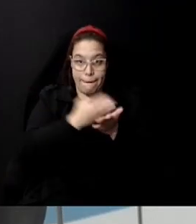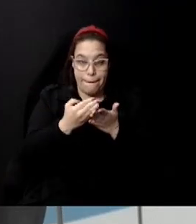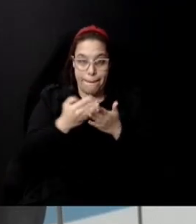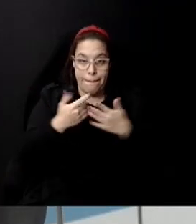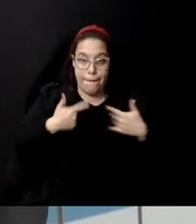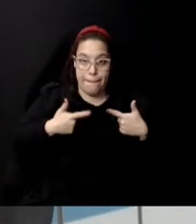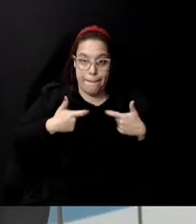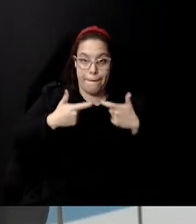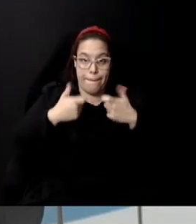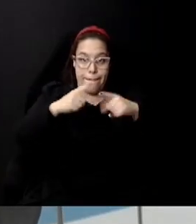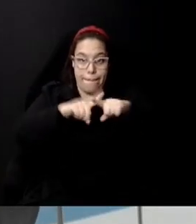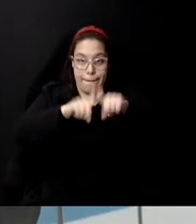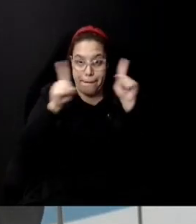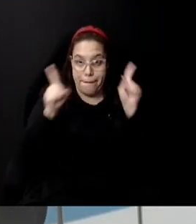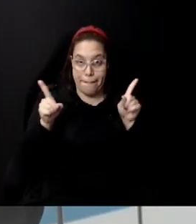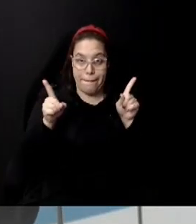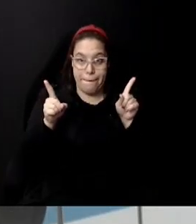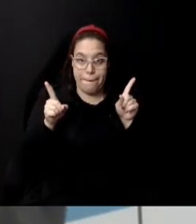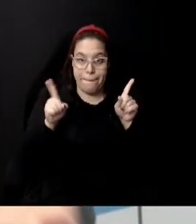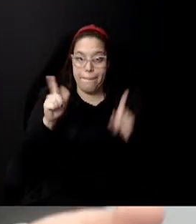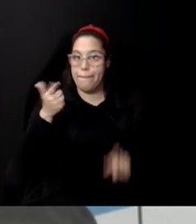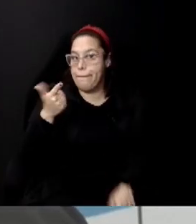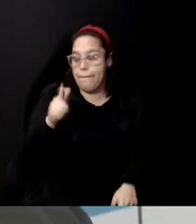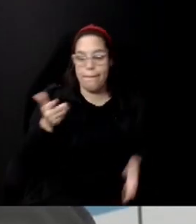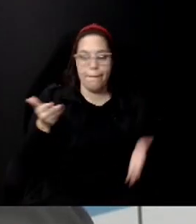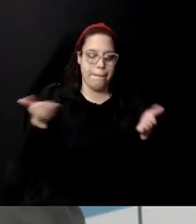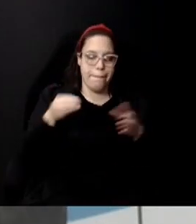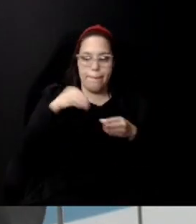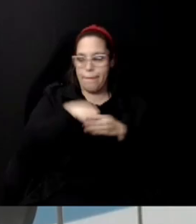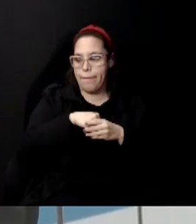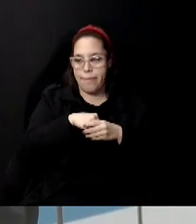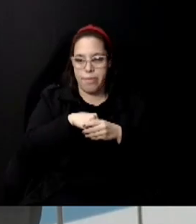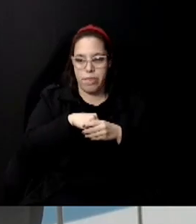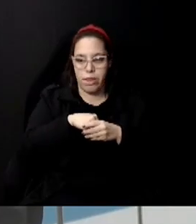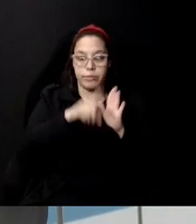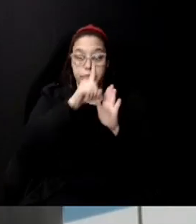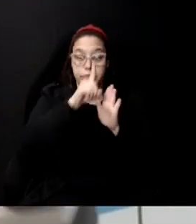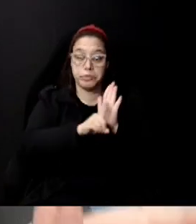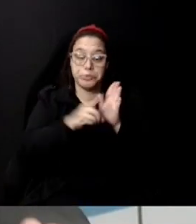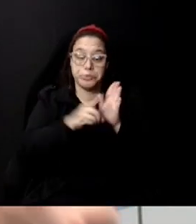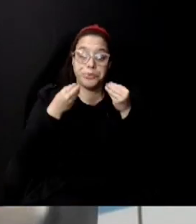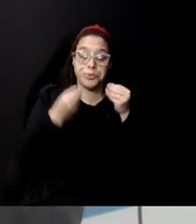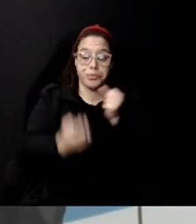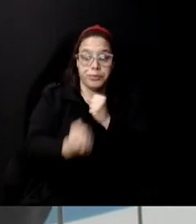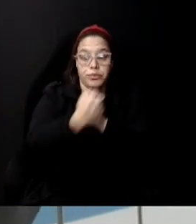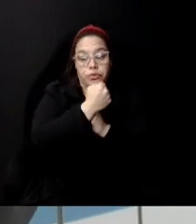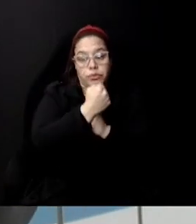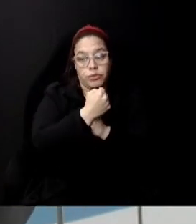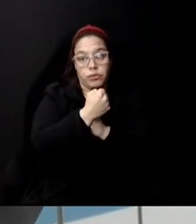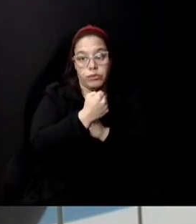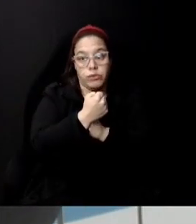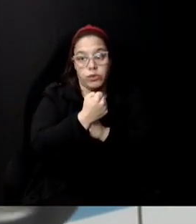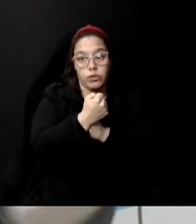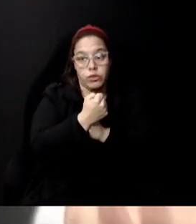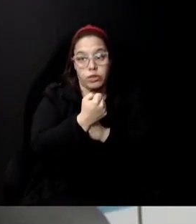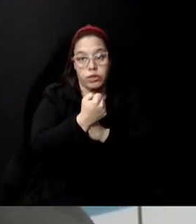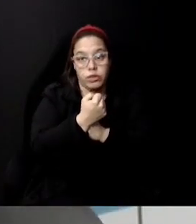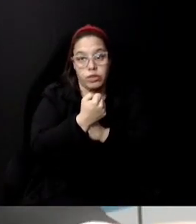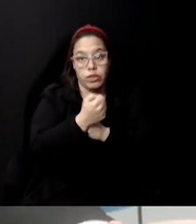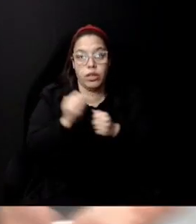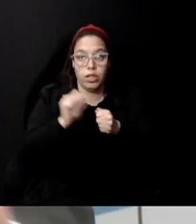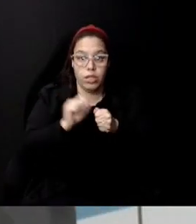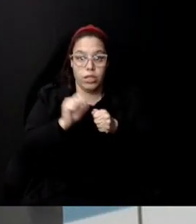Mas não há hoje, dentro do direito, como se defender o ataque feito pela Rússia